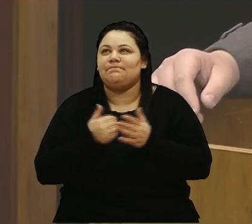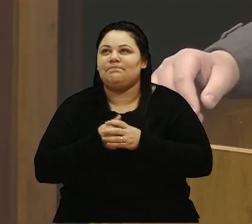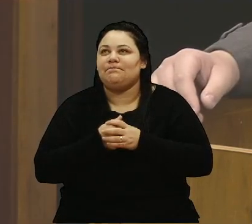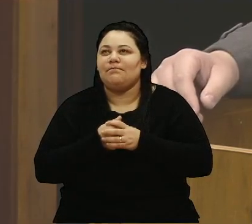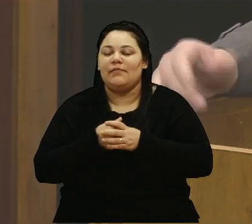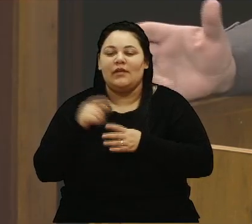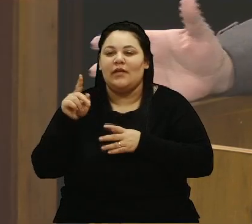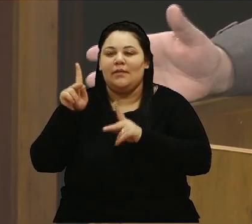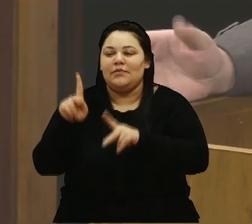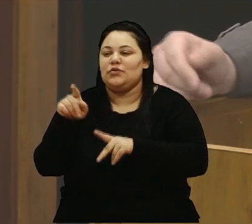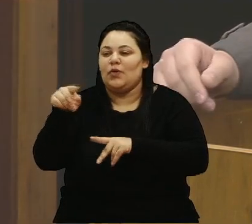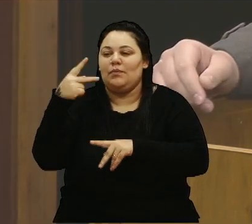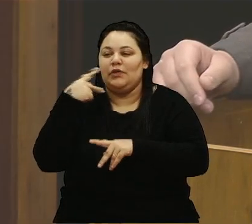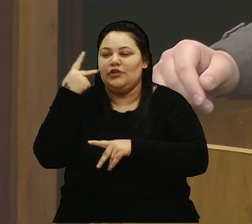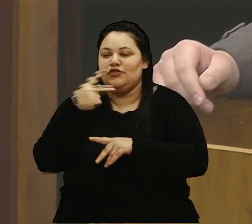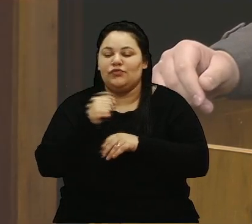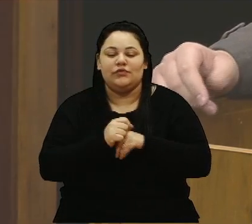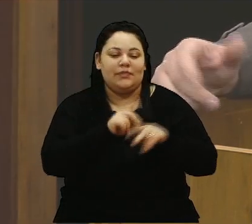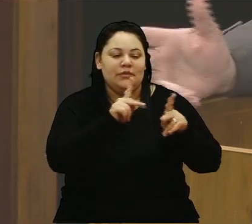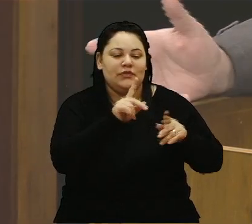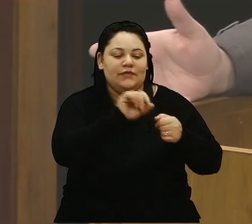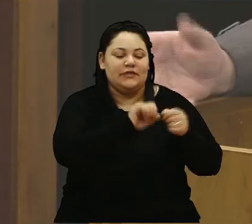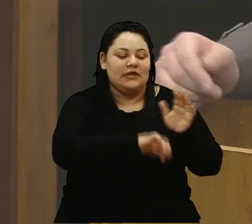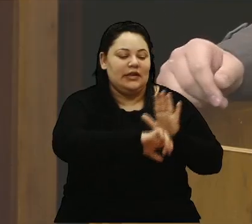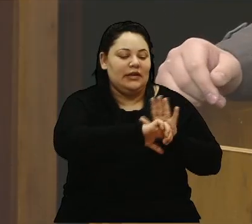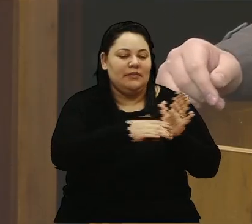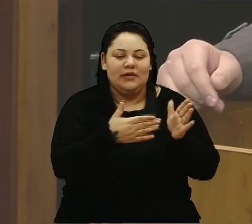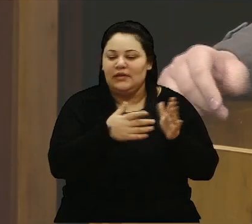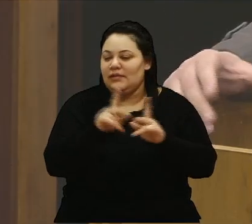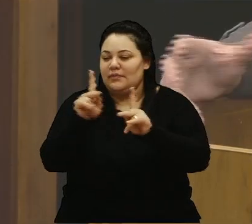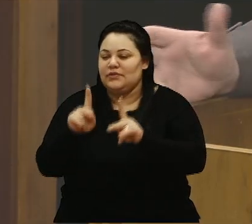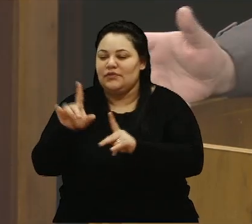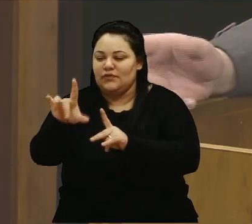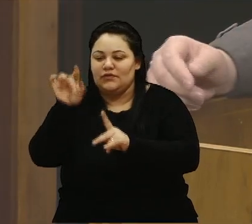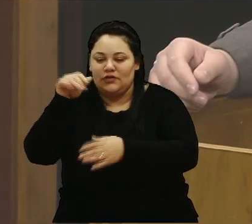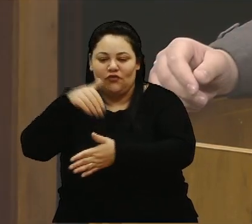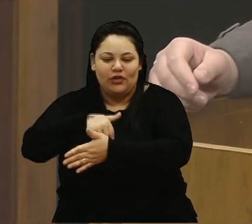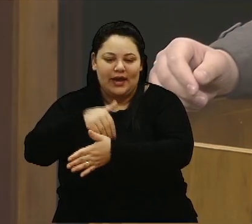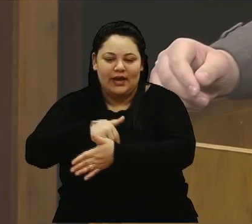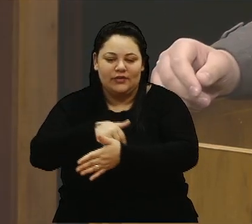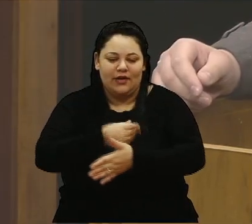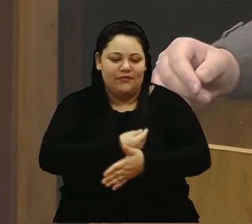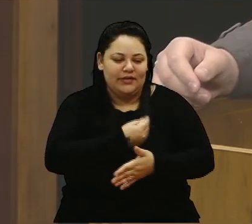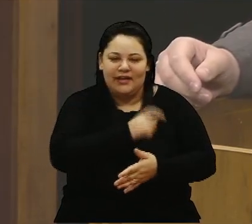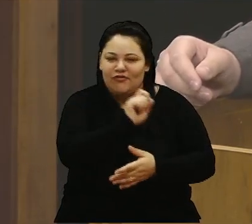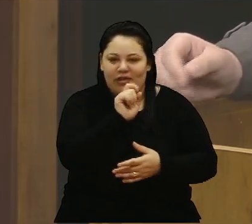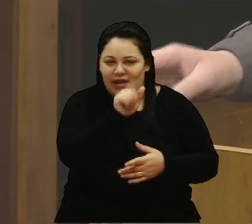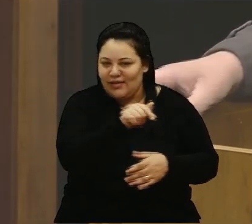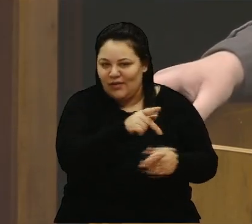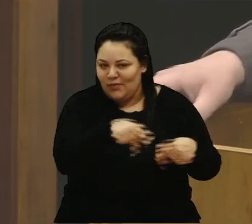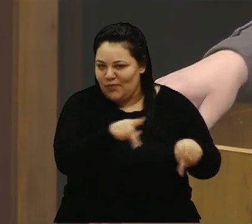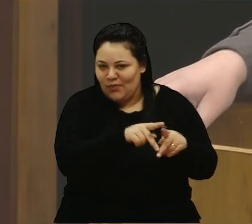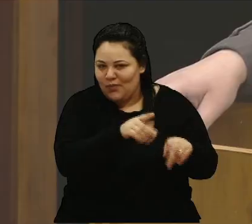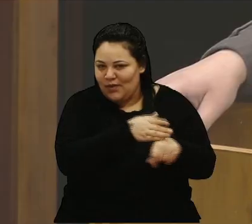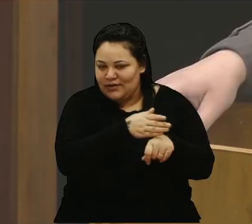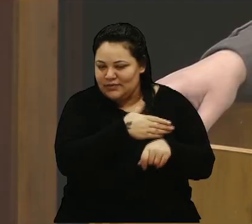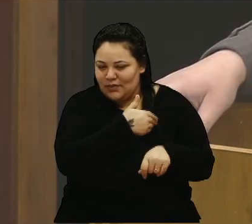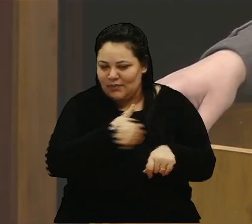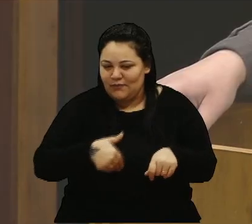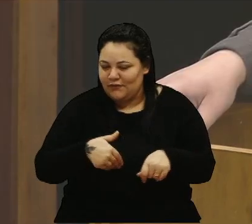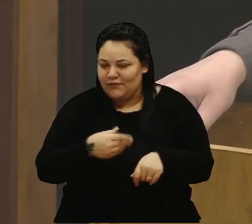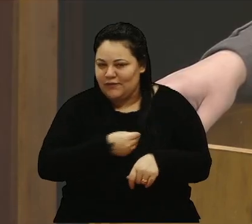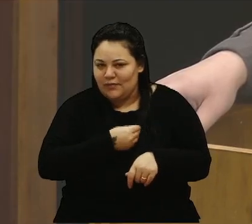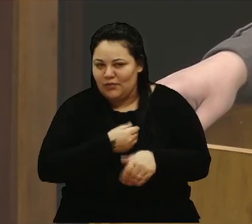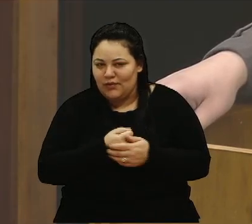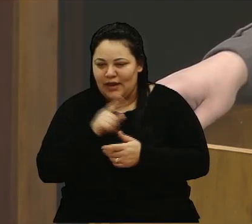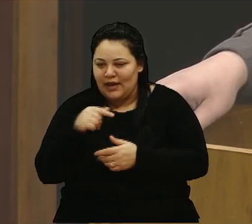político, a vida do perseguido político, a vida daquele que foi eleito, a vida daquele que não foi eleito. É importante também, presidente, a vida daquele que